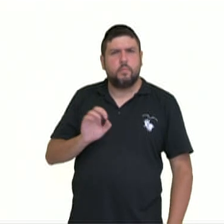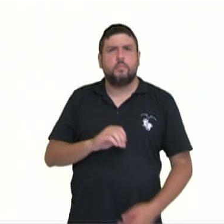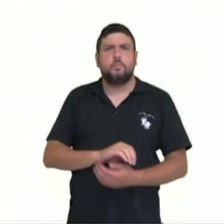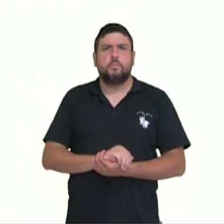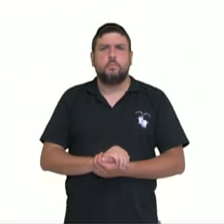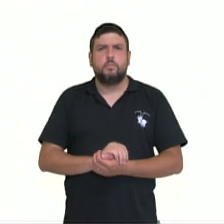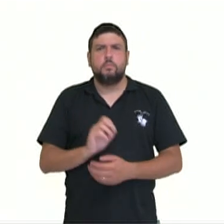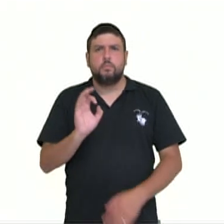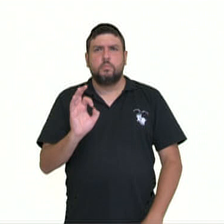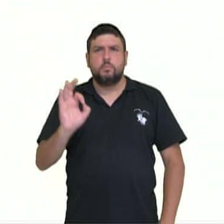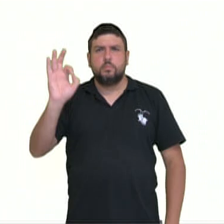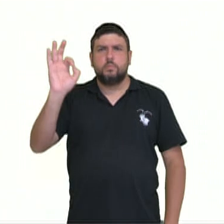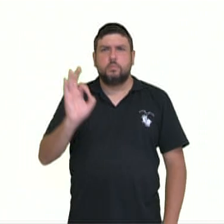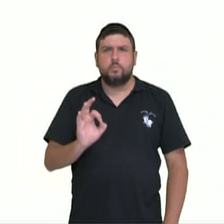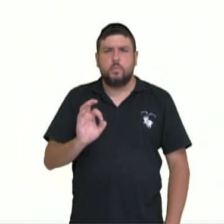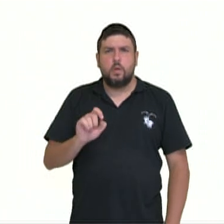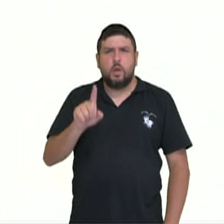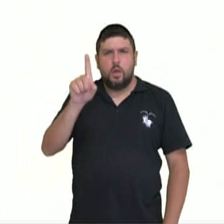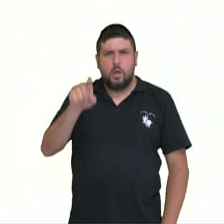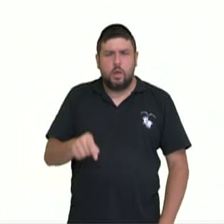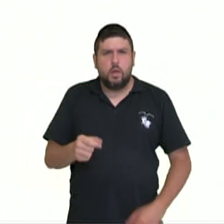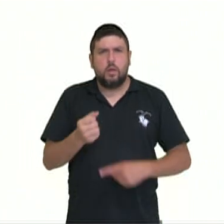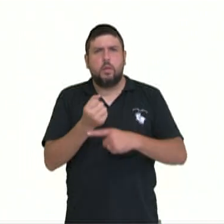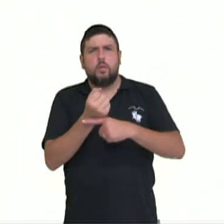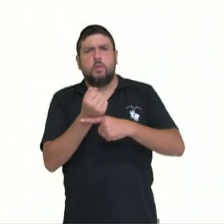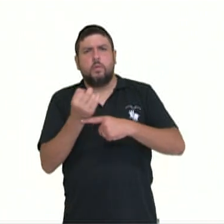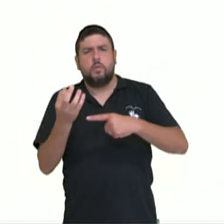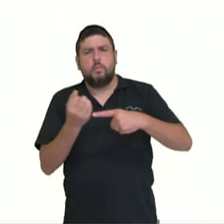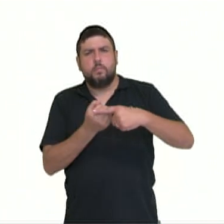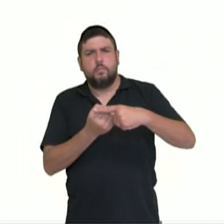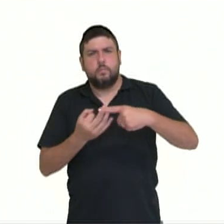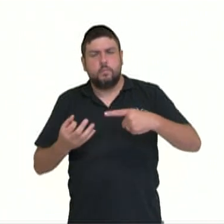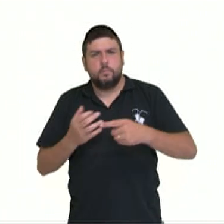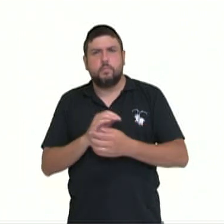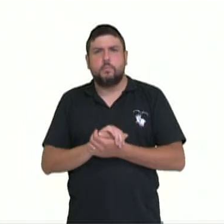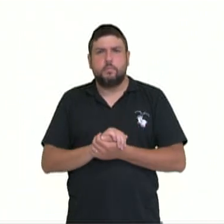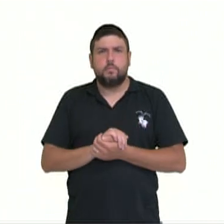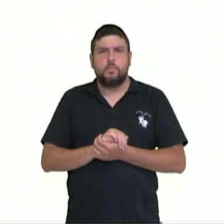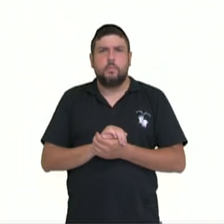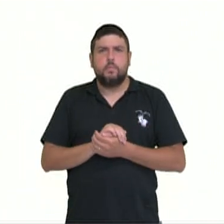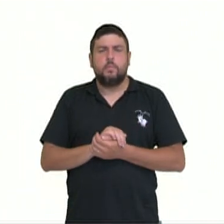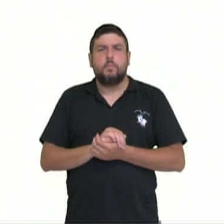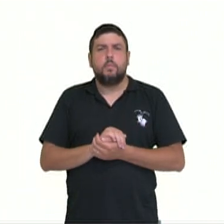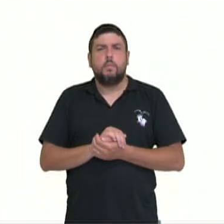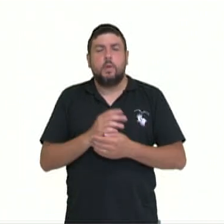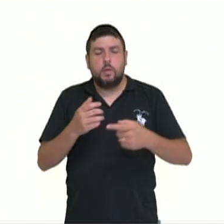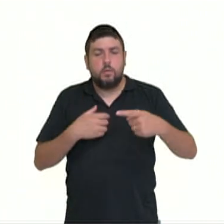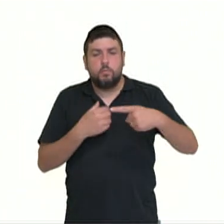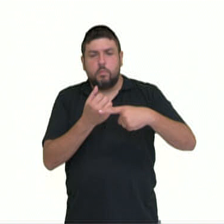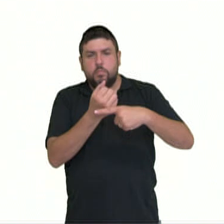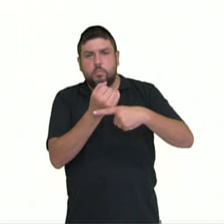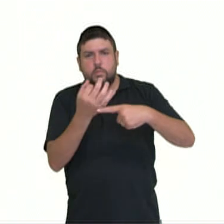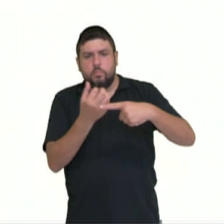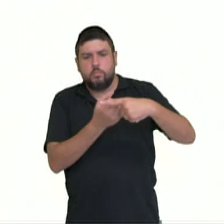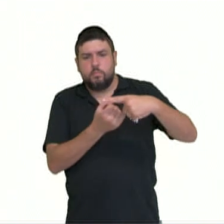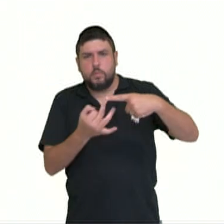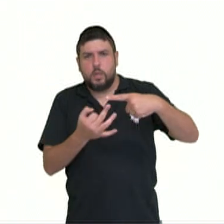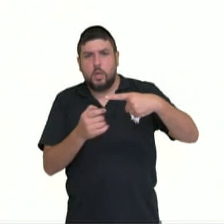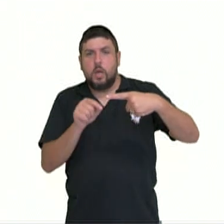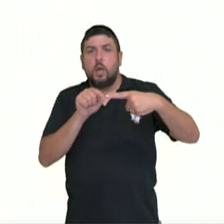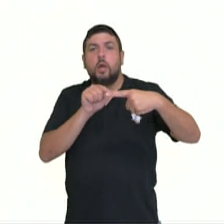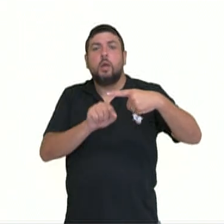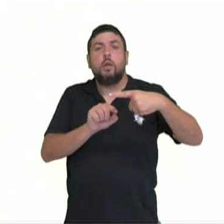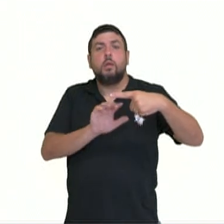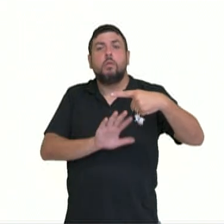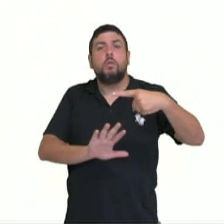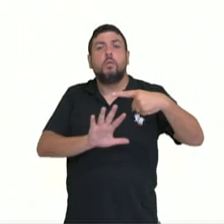é uma razão. O que é uma razão? Uma razão é uma fração, certo? Basicamente, duas grandezas, onde o denominador é 100. Então, a parte